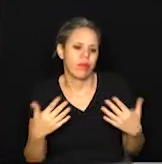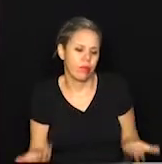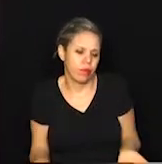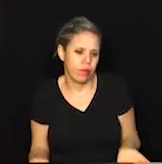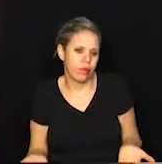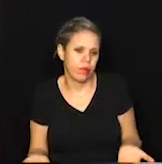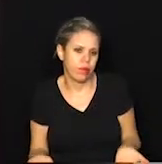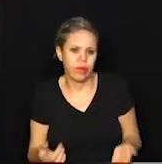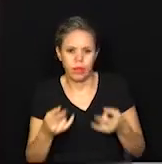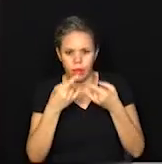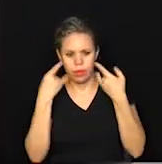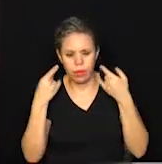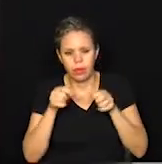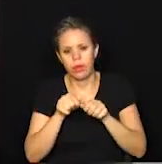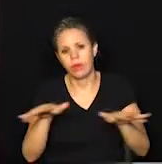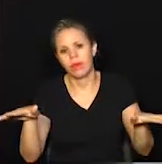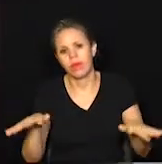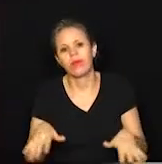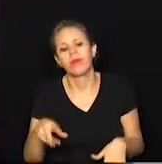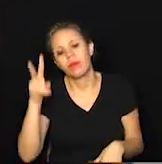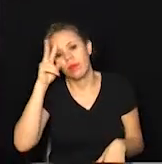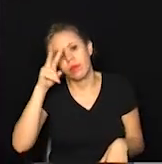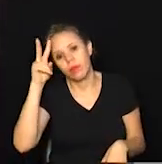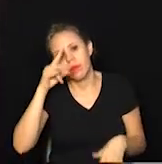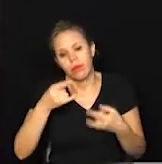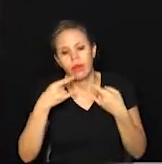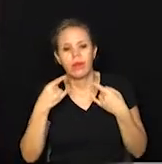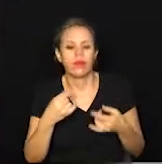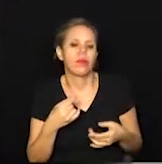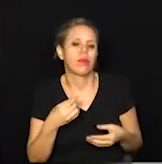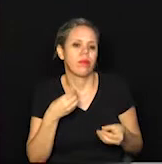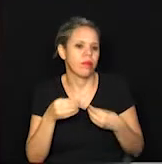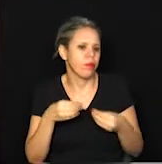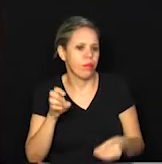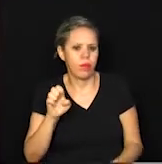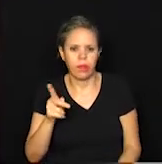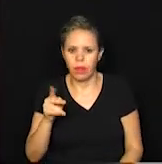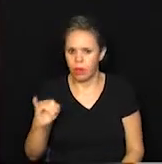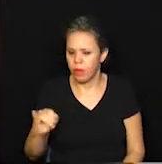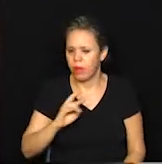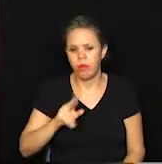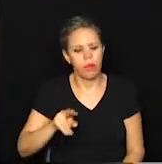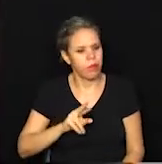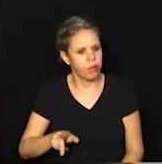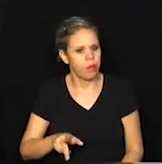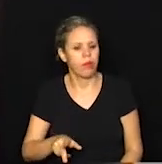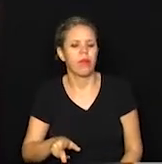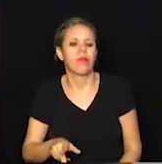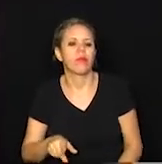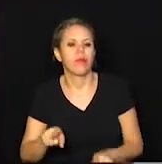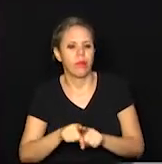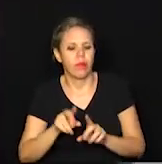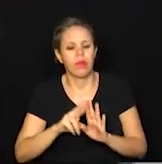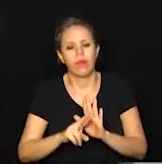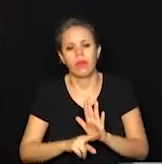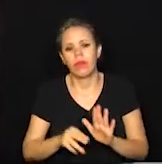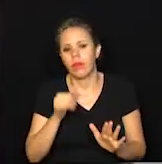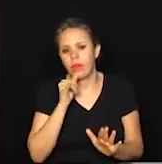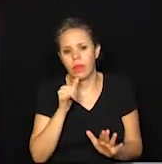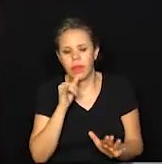das máscaras distribuídas, né? Lembrando que máscara de pano não é EPI. Temos questionado o procedimento